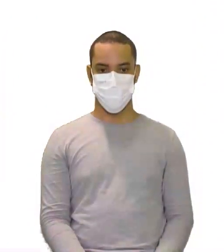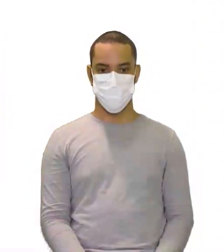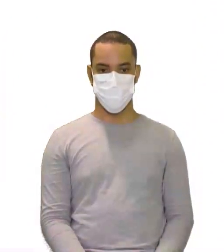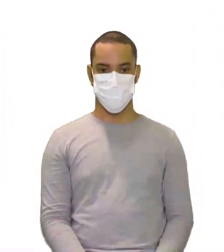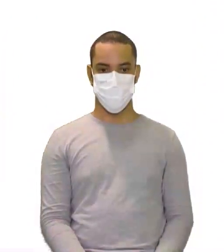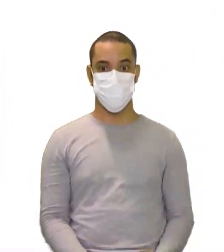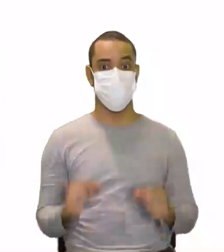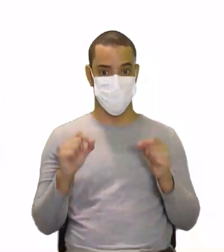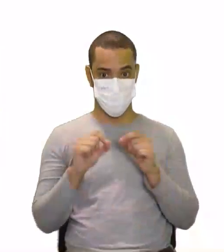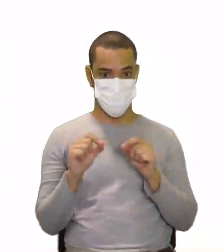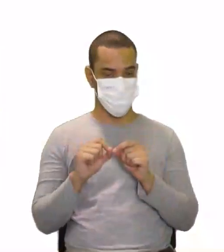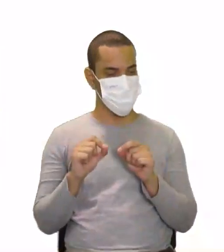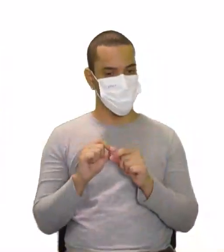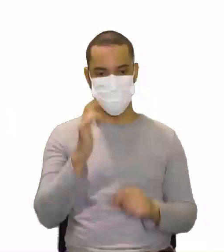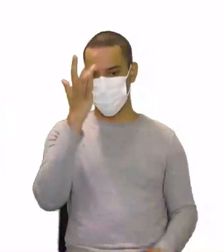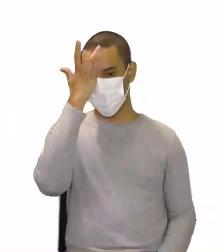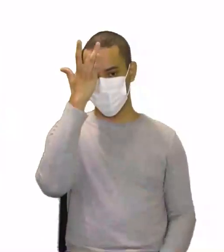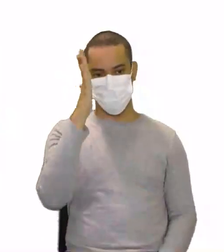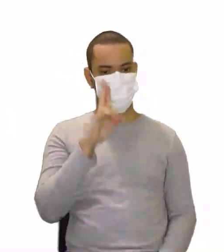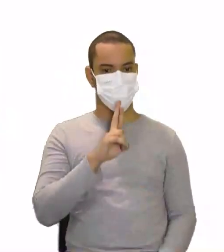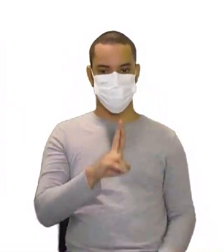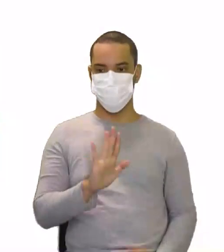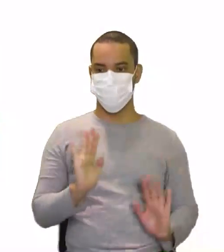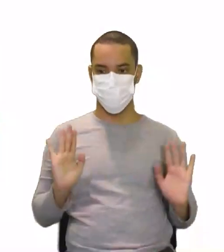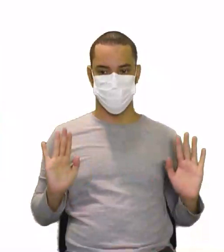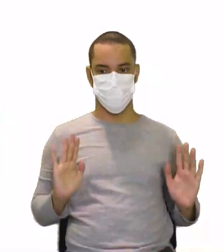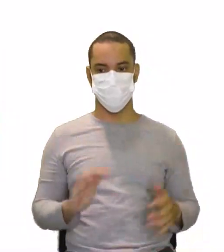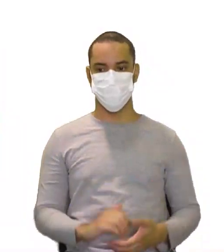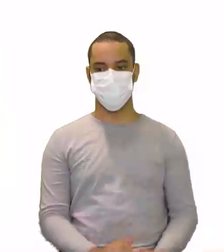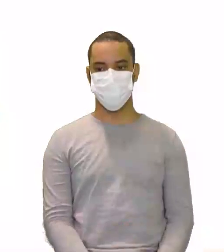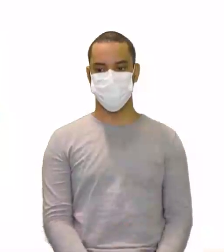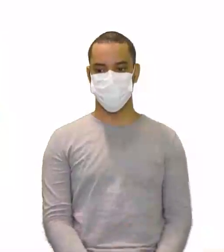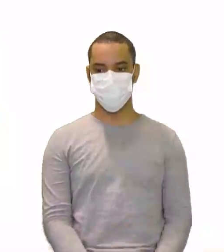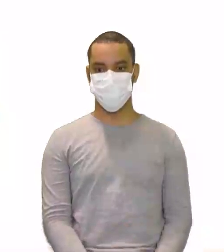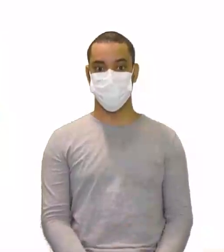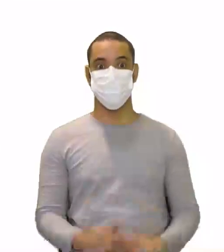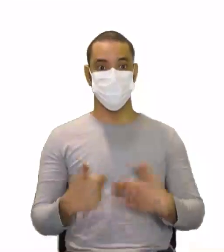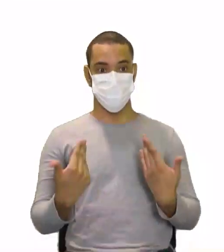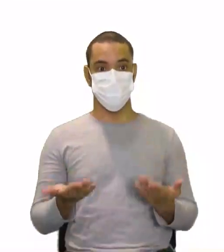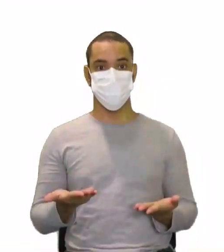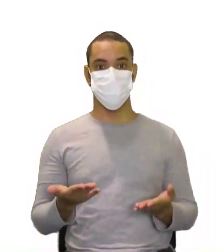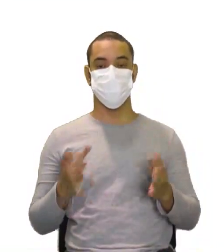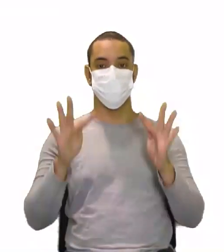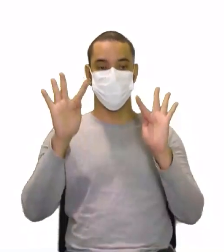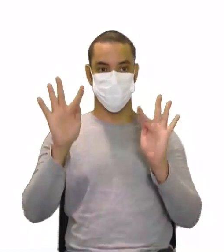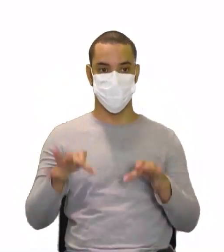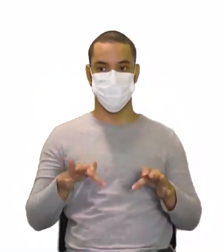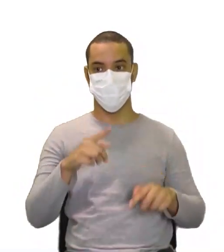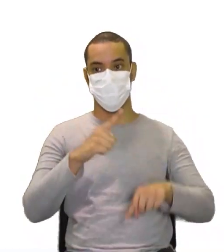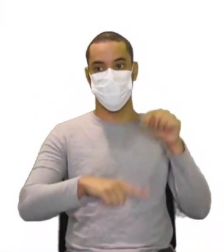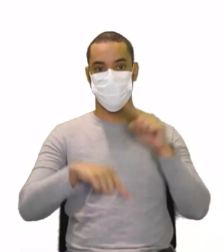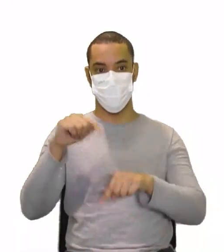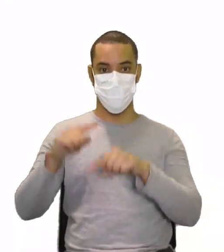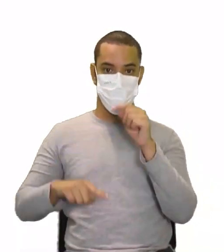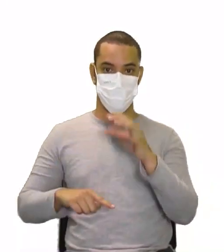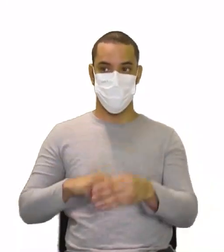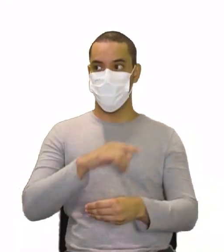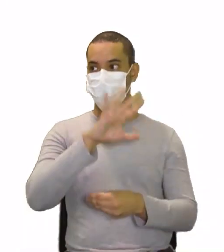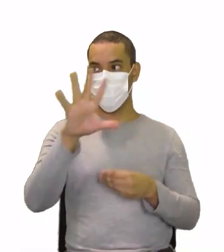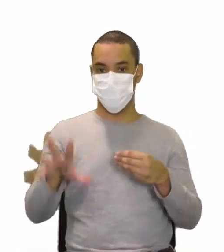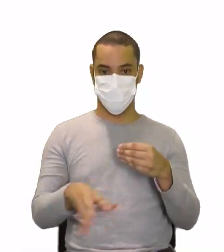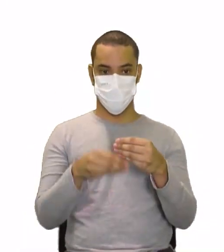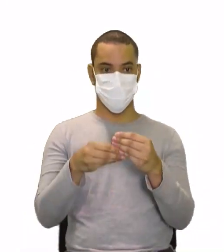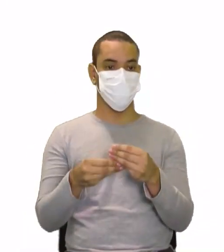Fez a conversão, fica muito fácil de resolver. Bom, e para finalizar, material complementar, assistir ao vídeo